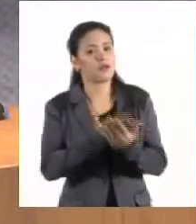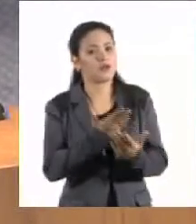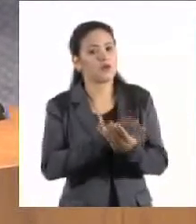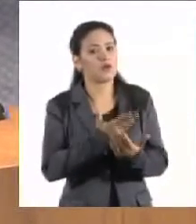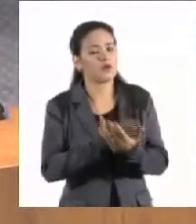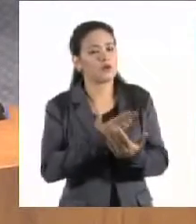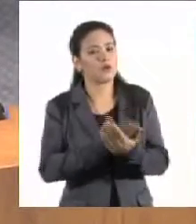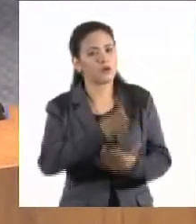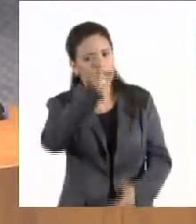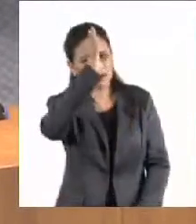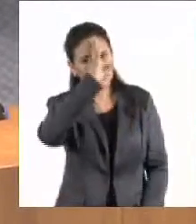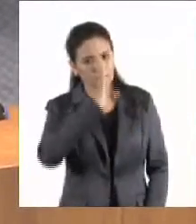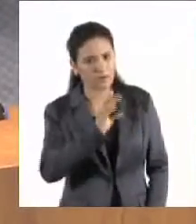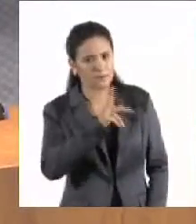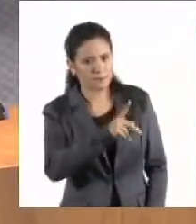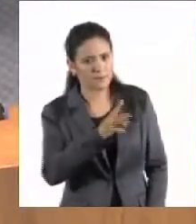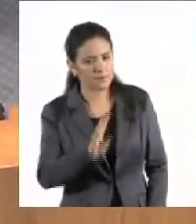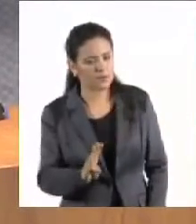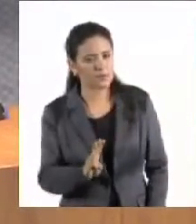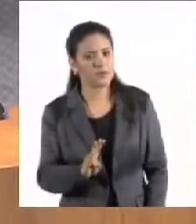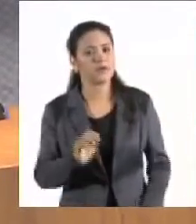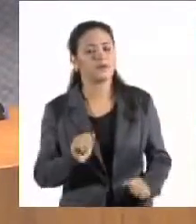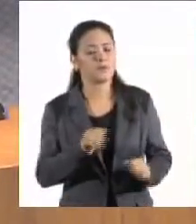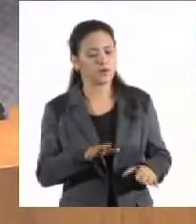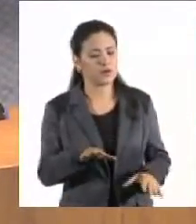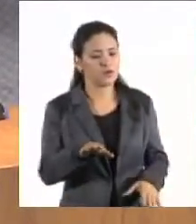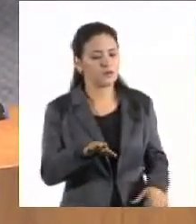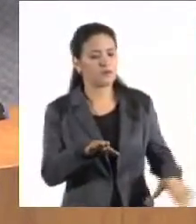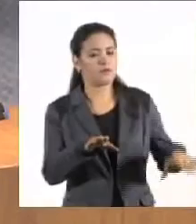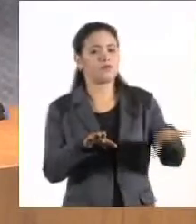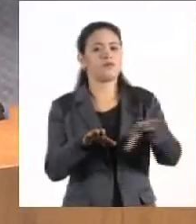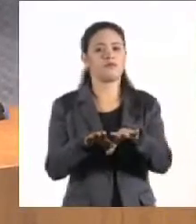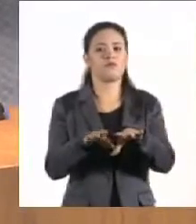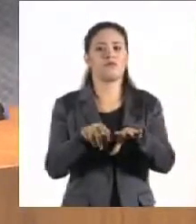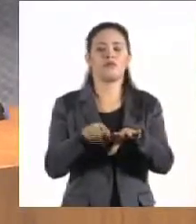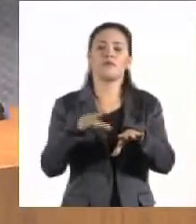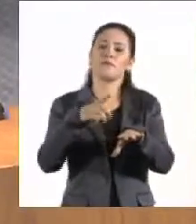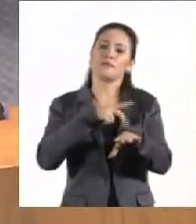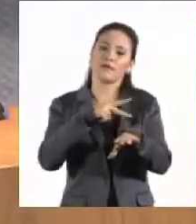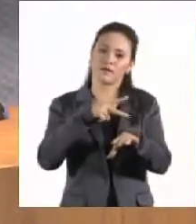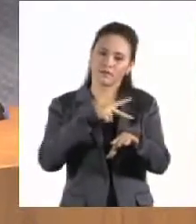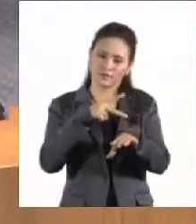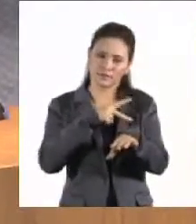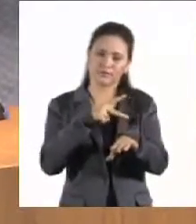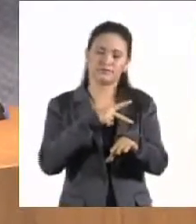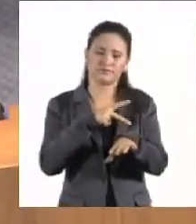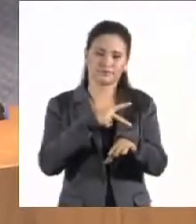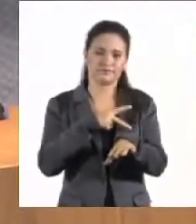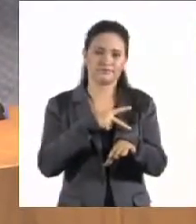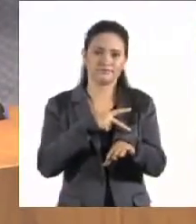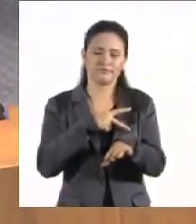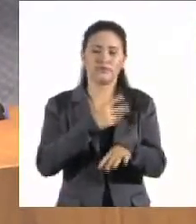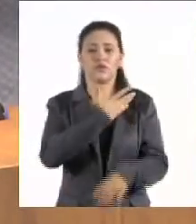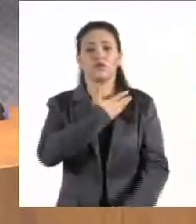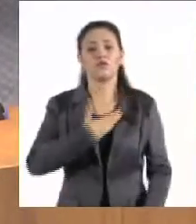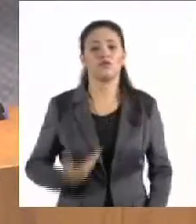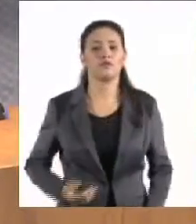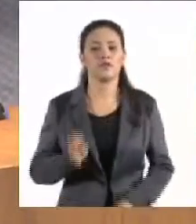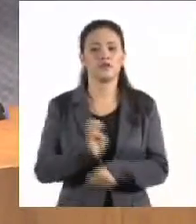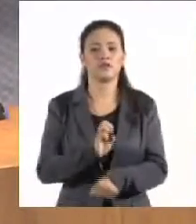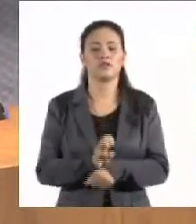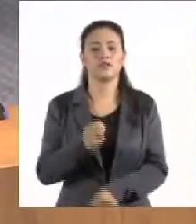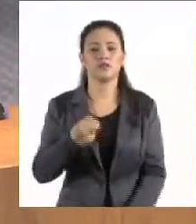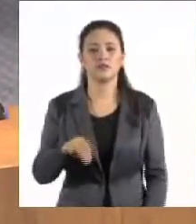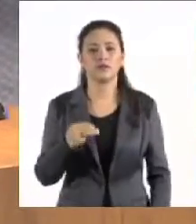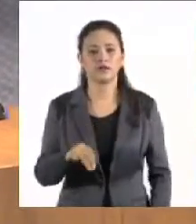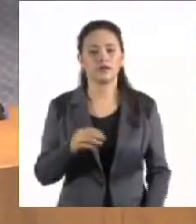superior com qualidade. Ou seja, com essas duas políticas, o governo do estado do Maranhão diz para que veio, diz como se